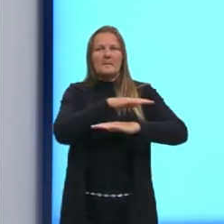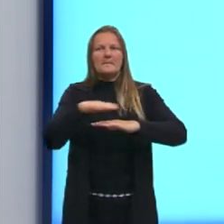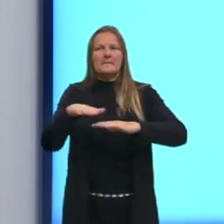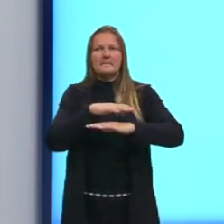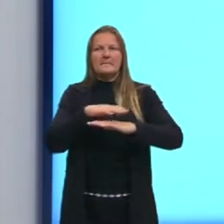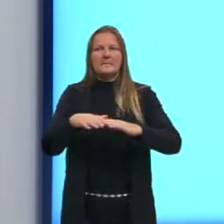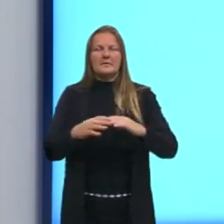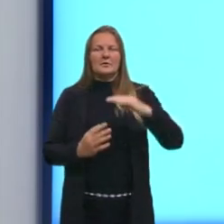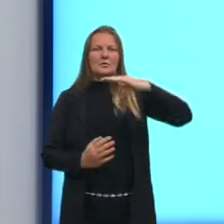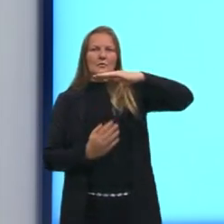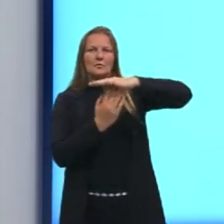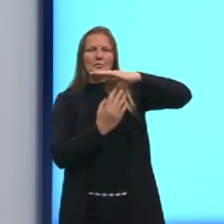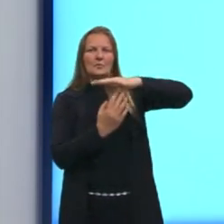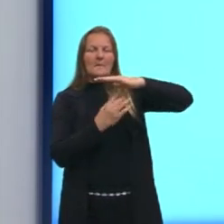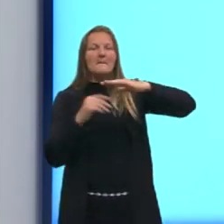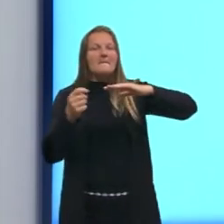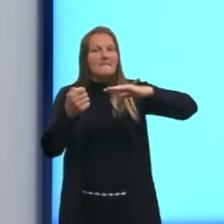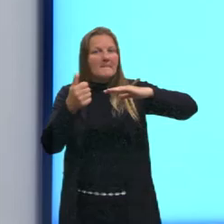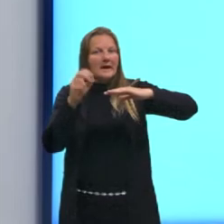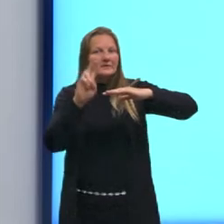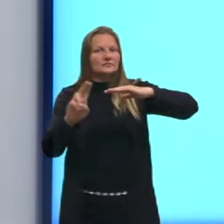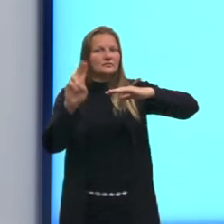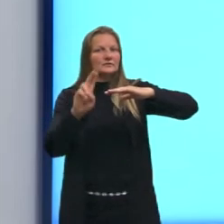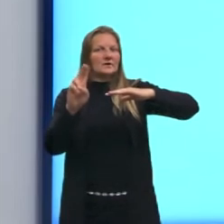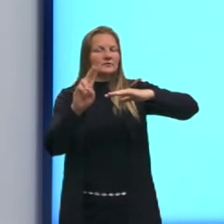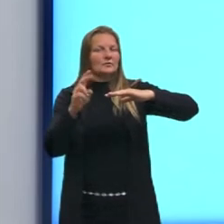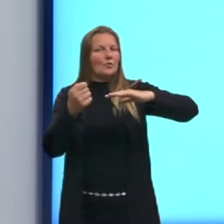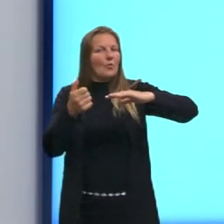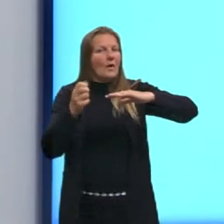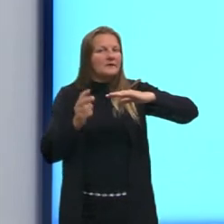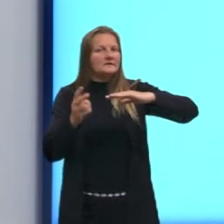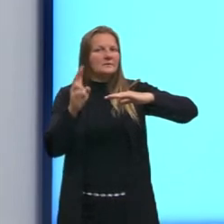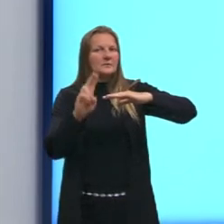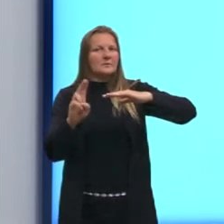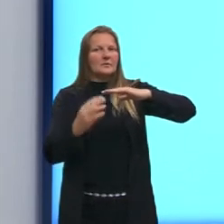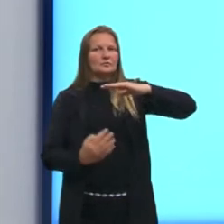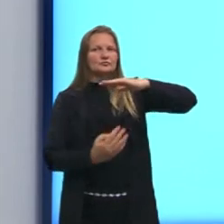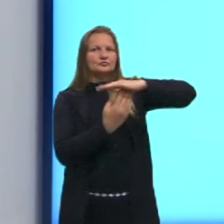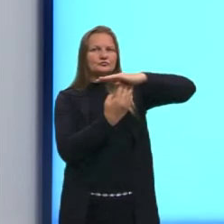as cristas como pontos, né, da frente de onda.